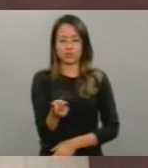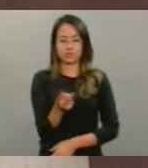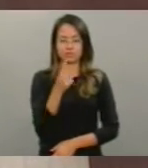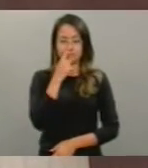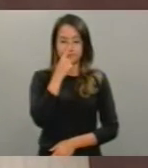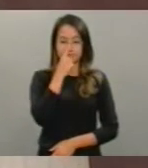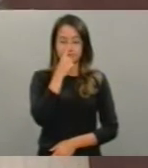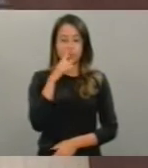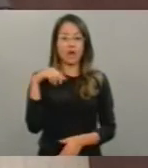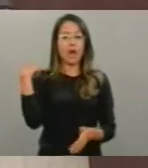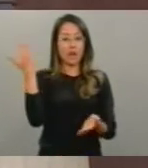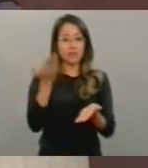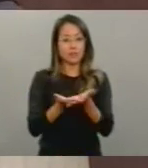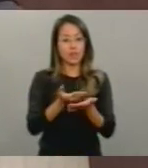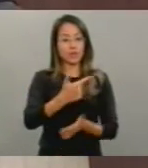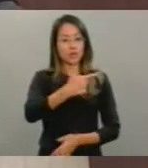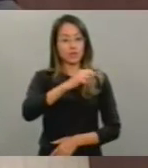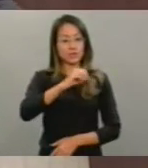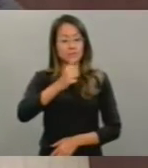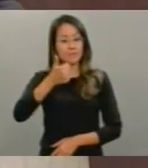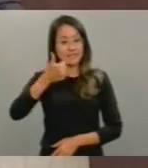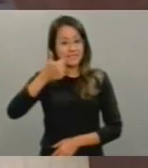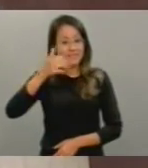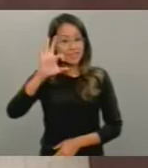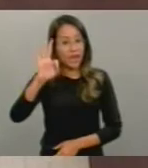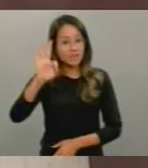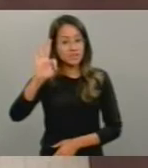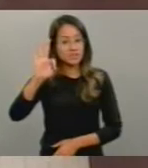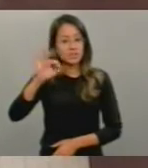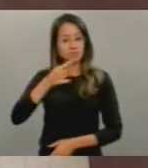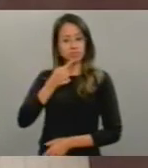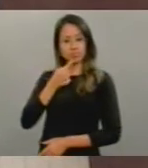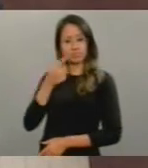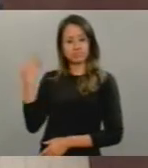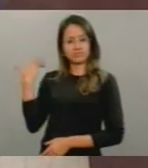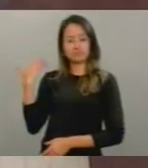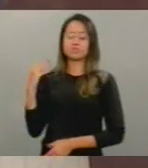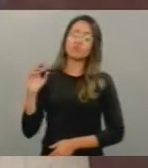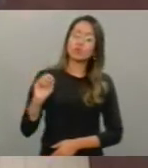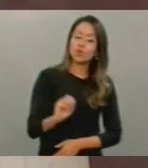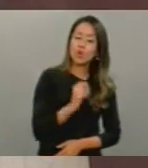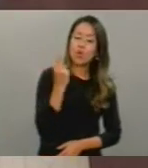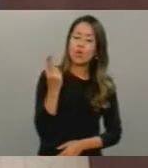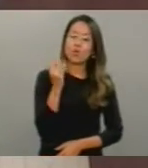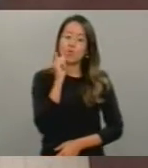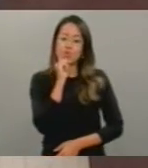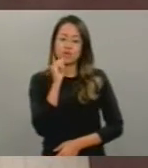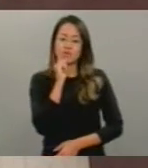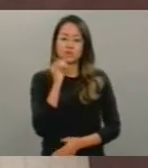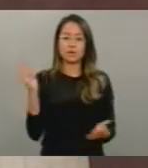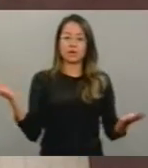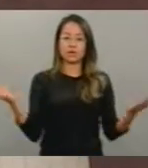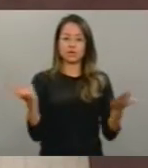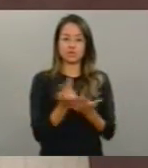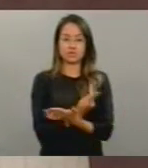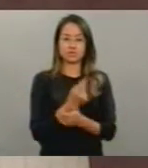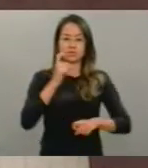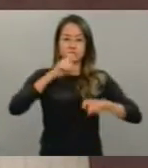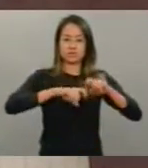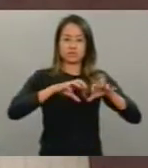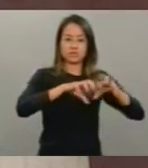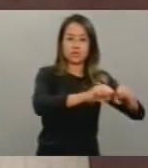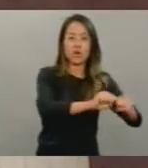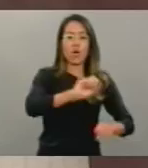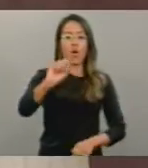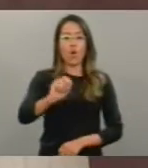entre nós até 2010. Ou crimes, como o crime de sedução, crimes como rapto, que era rapto